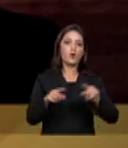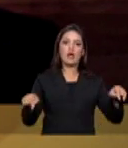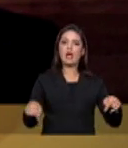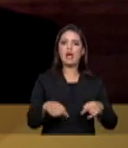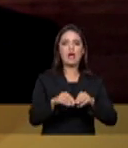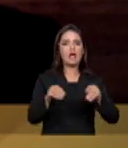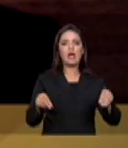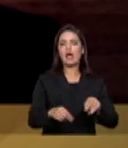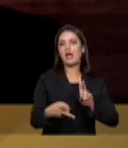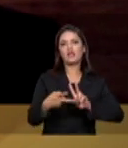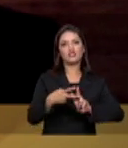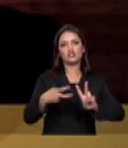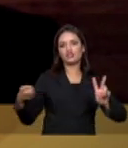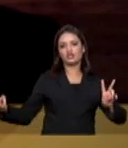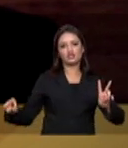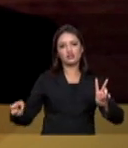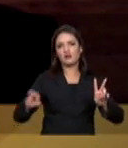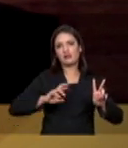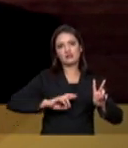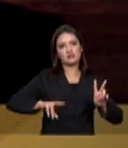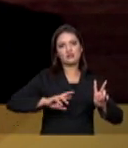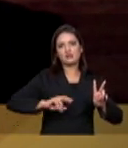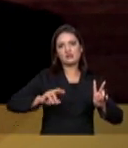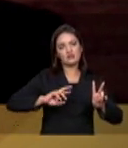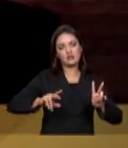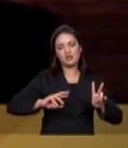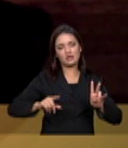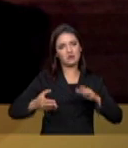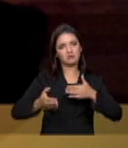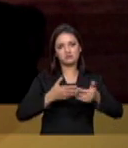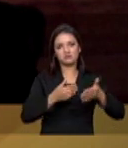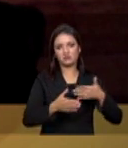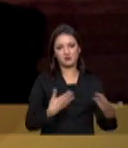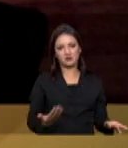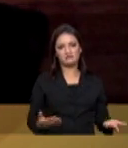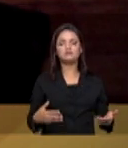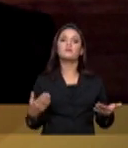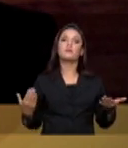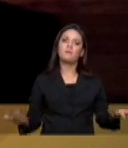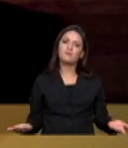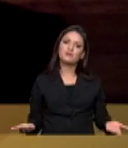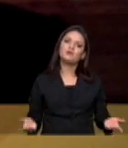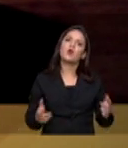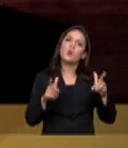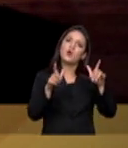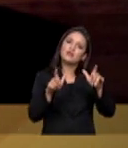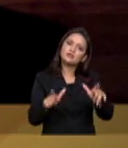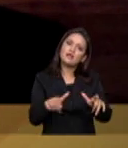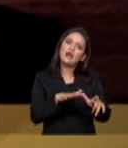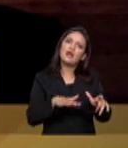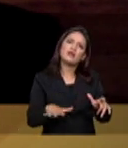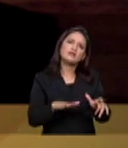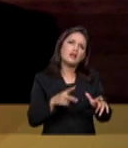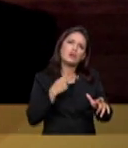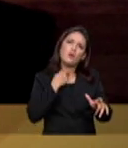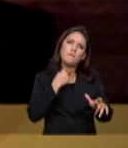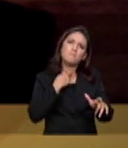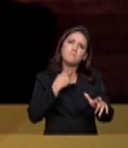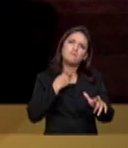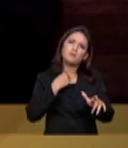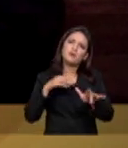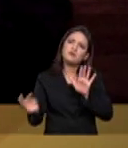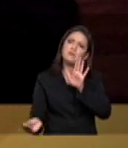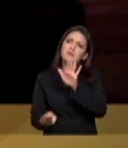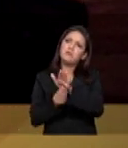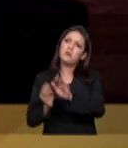é terra devoluta assim as terras não podem ter ingressado no patrimônio estadual e